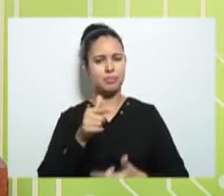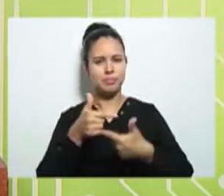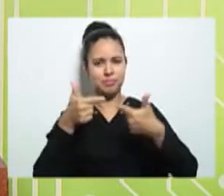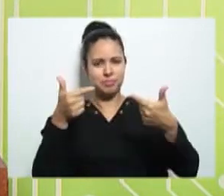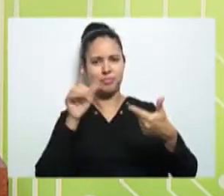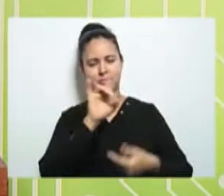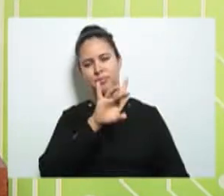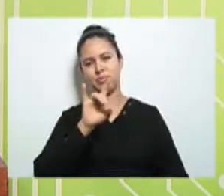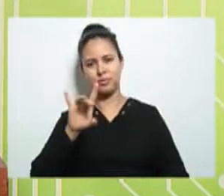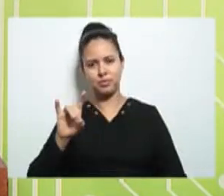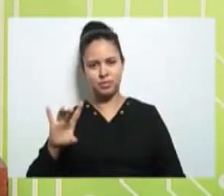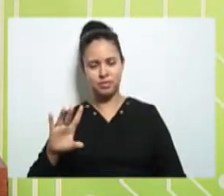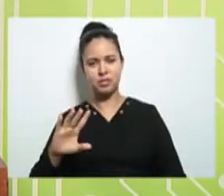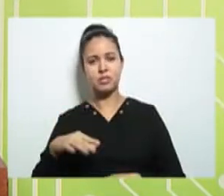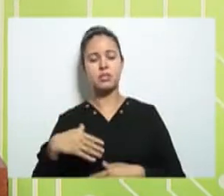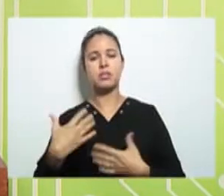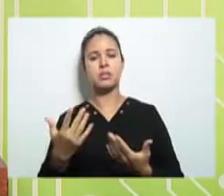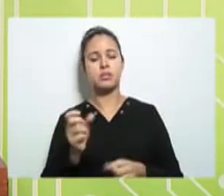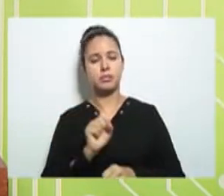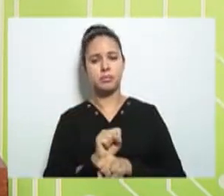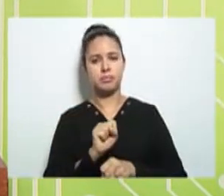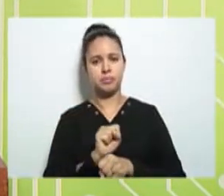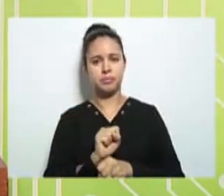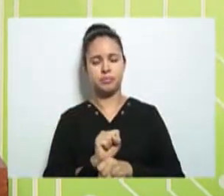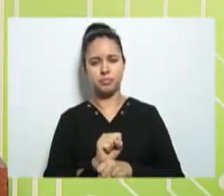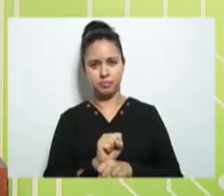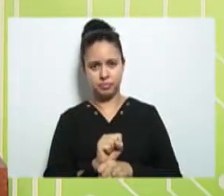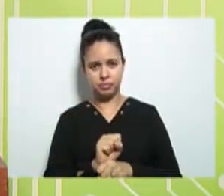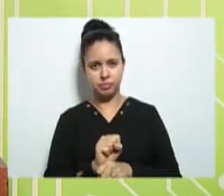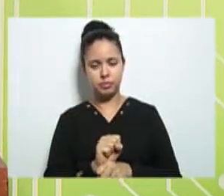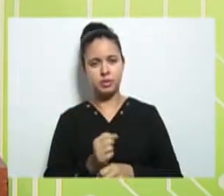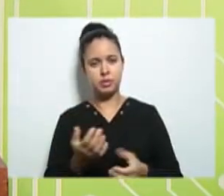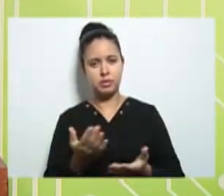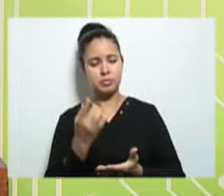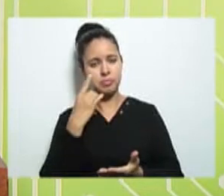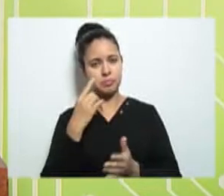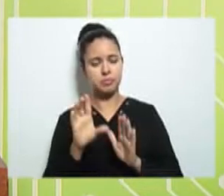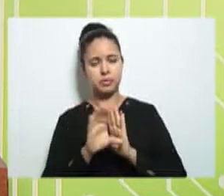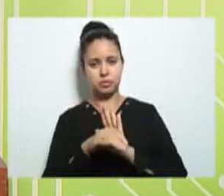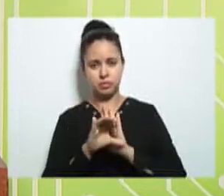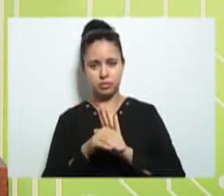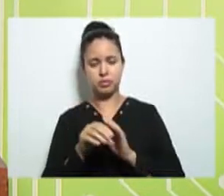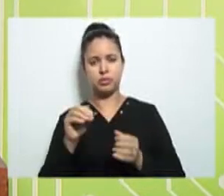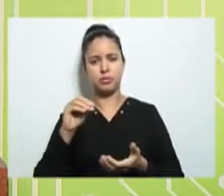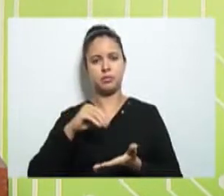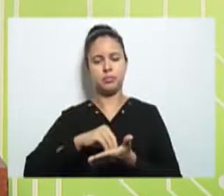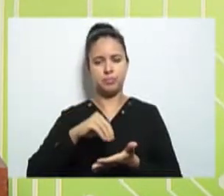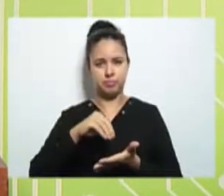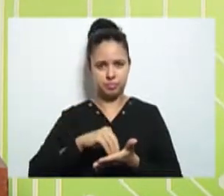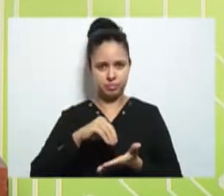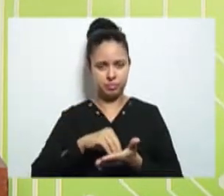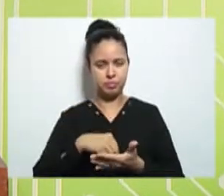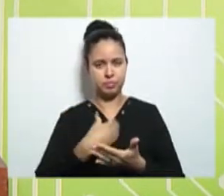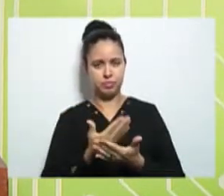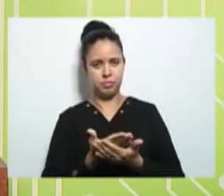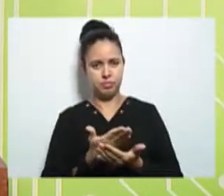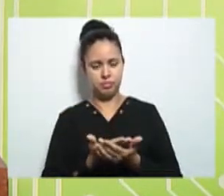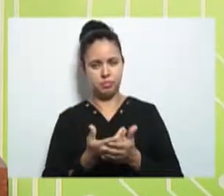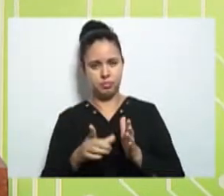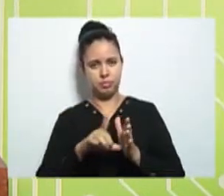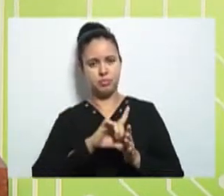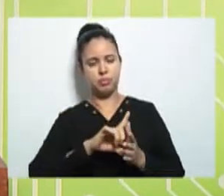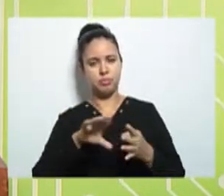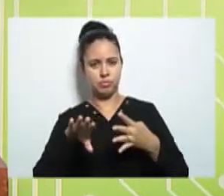Mas segura aí um pouquinho, tá, gente? A gente vai ver agora um conteúdo pequenininho que ficou da nossa aula ali antes do